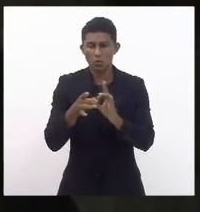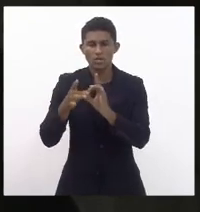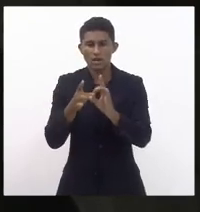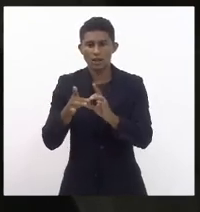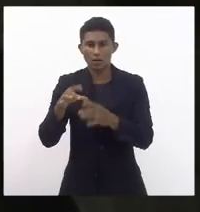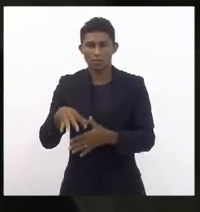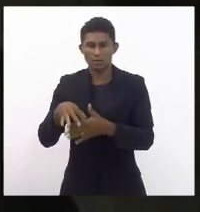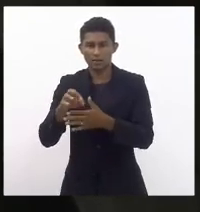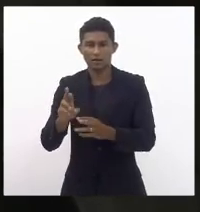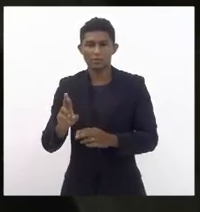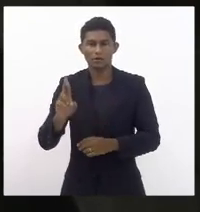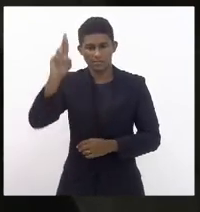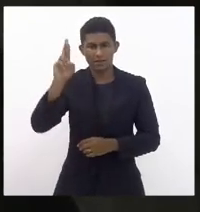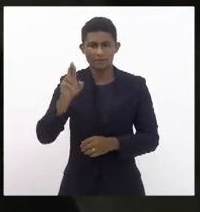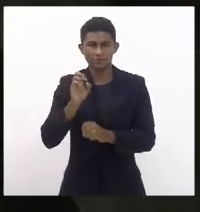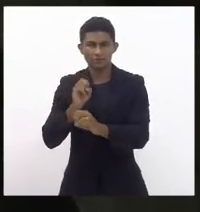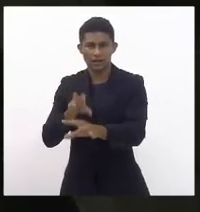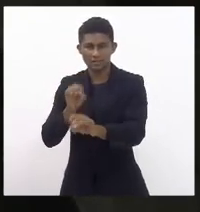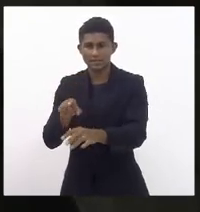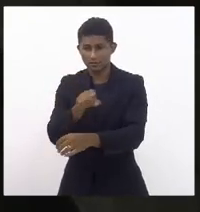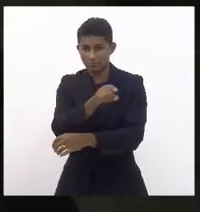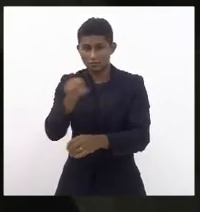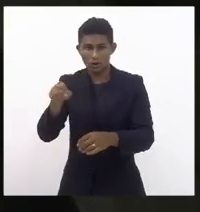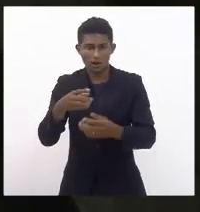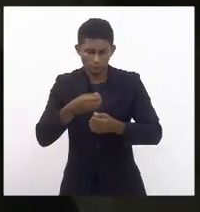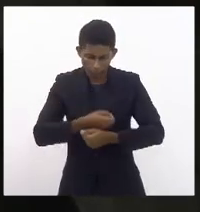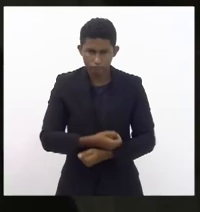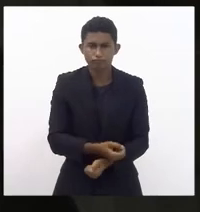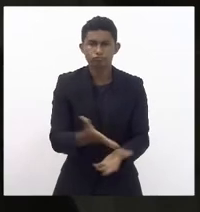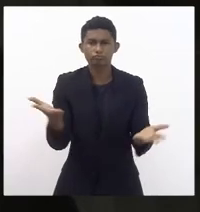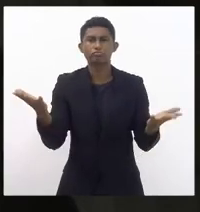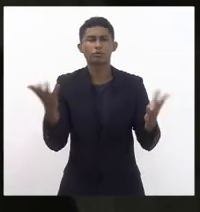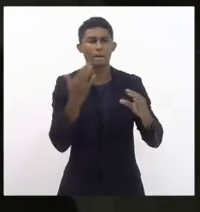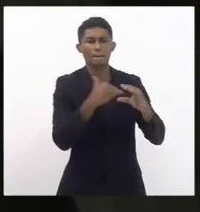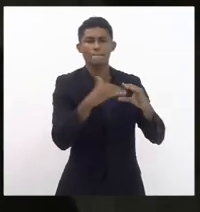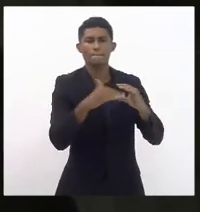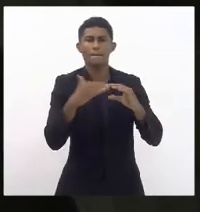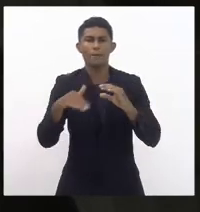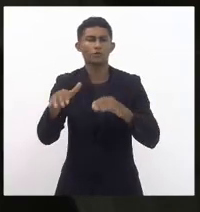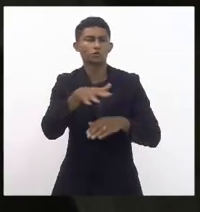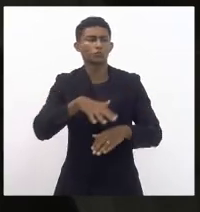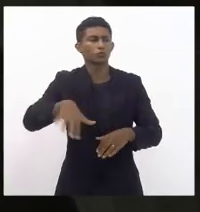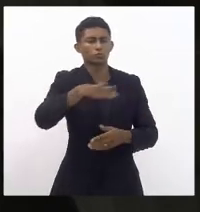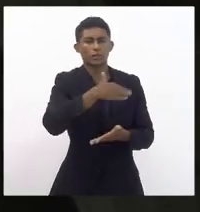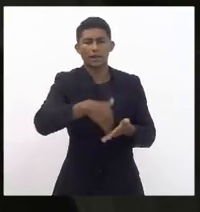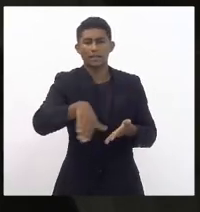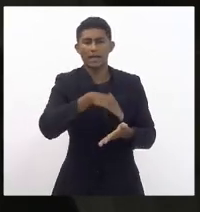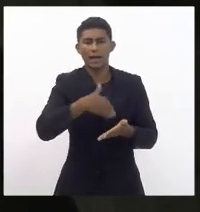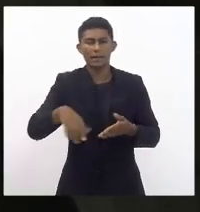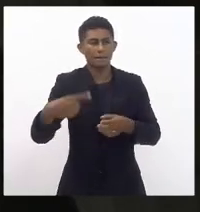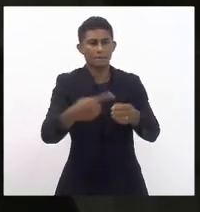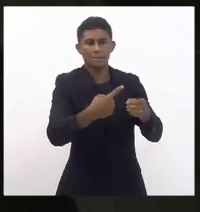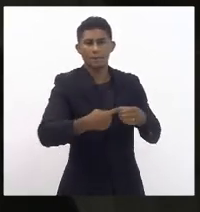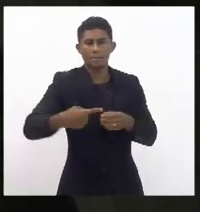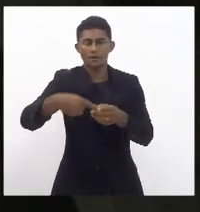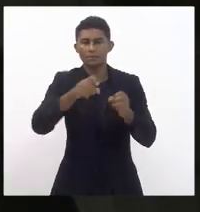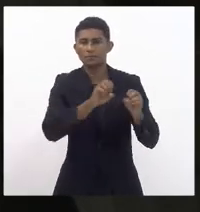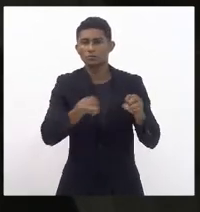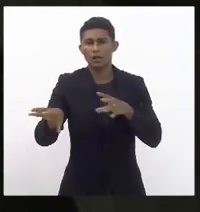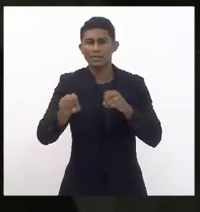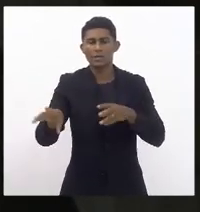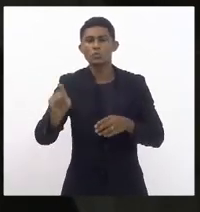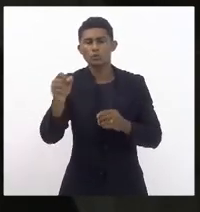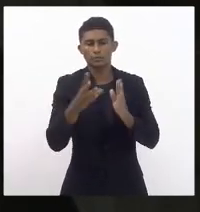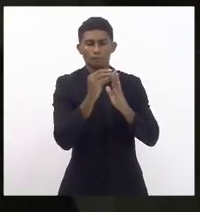municipais de educação distribuição a todas as secretarias municipais de educação dos Municípios Fluminenses o conteúdo